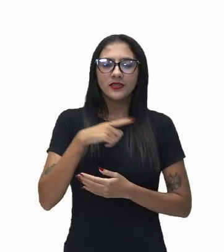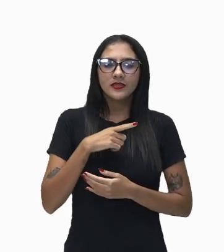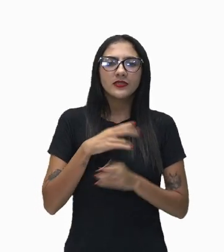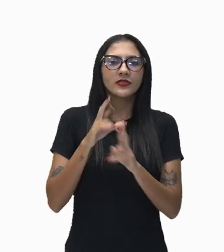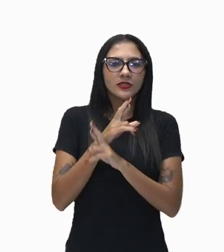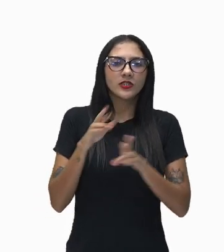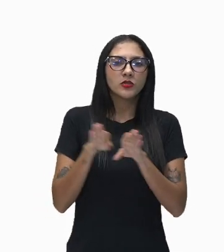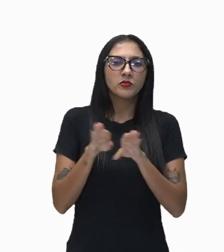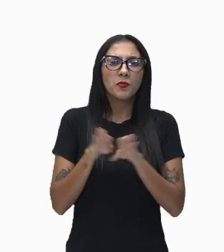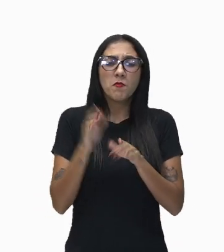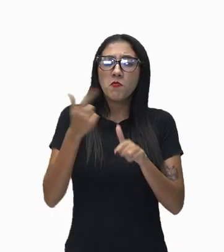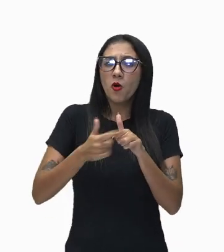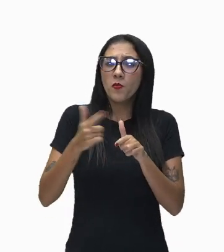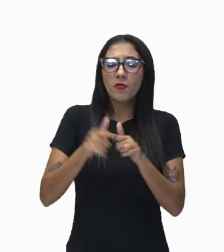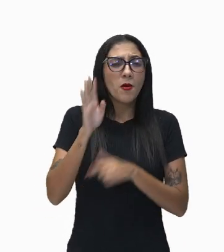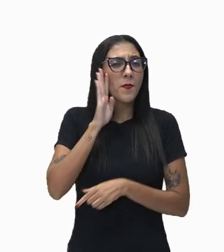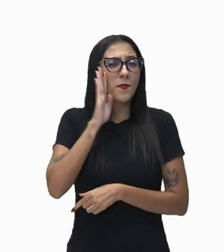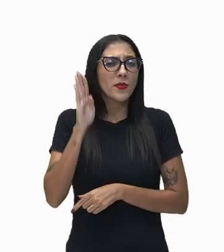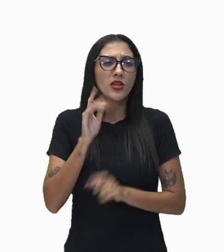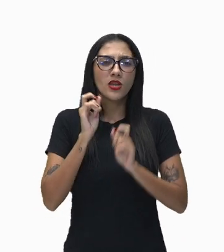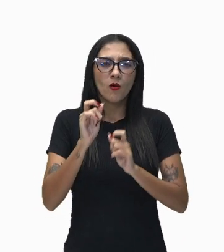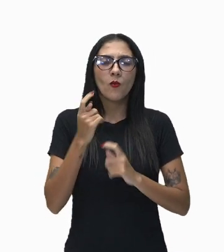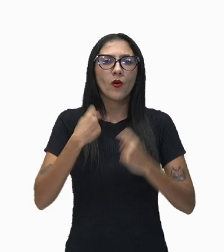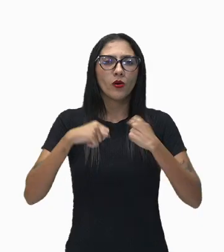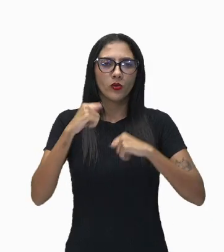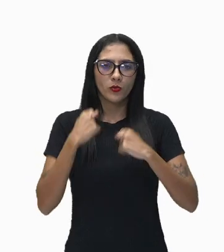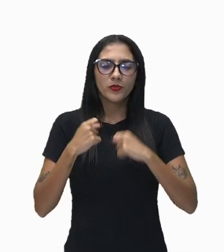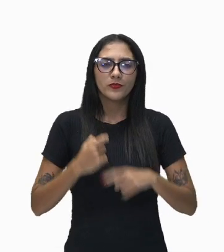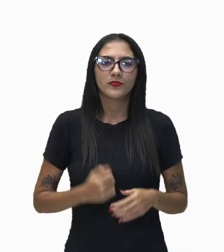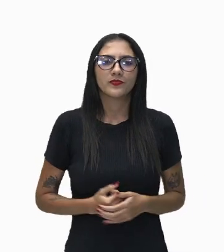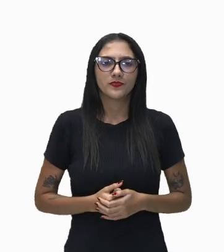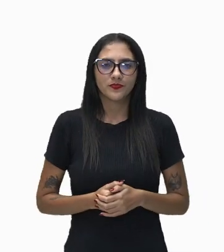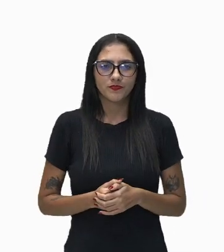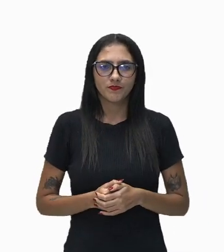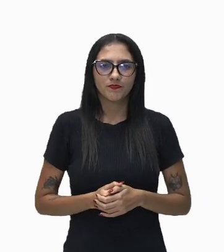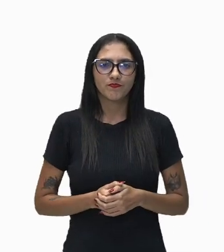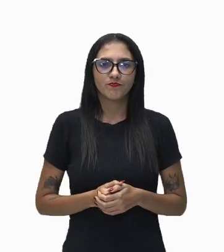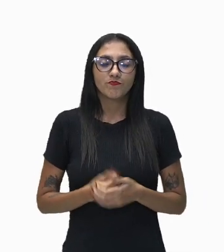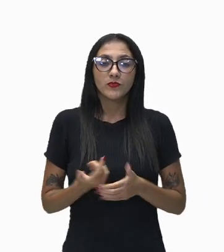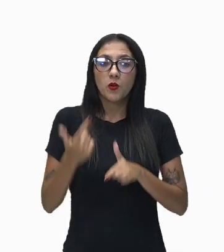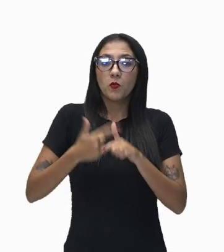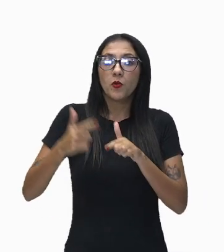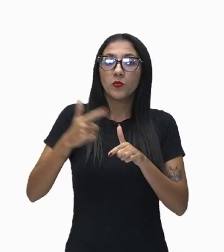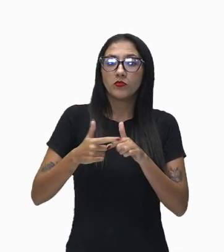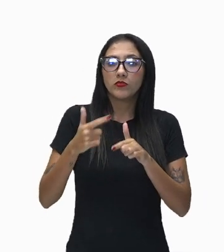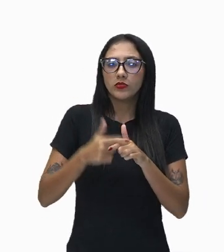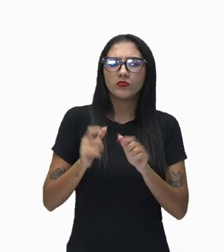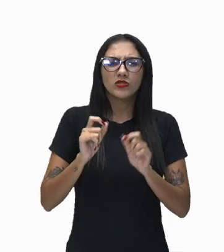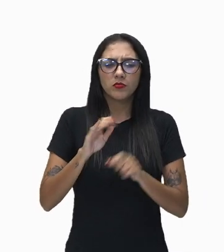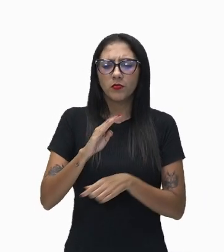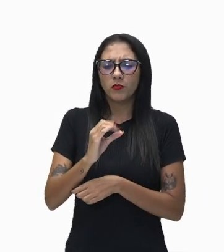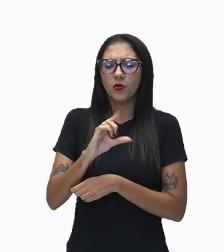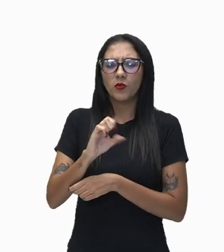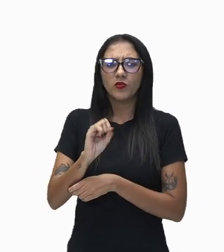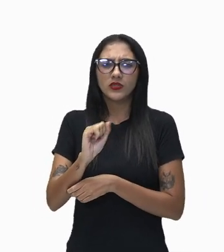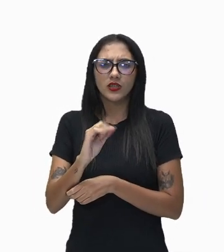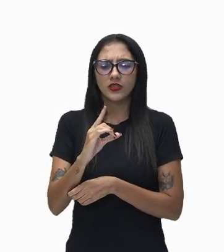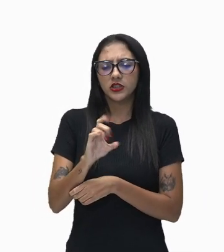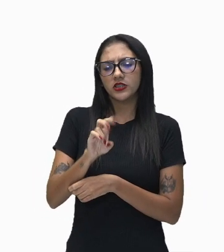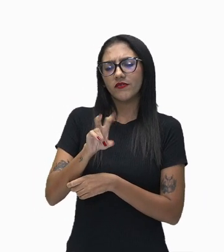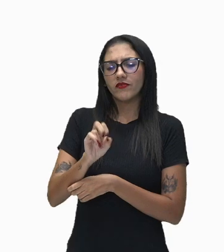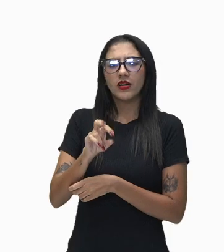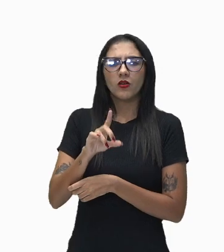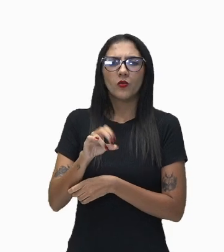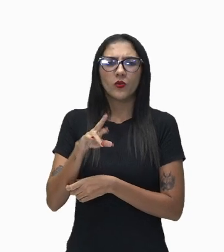da economia. Então vamos lá. Quebra da Bolsa de Valores. A Bolsa de Valores é um mercado onde